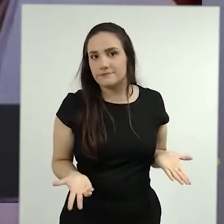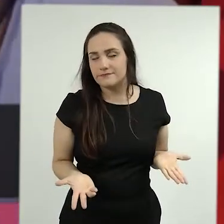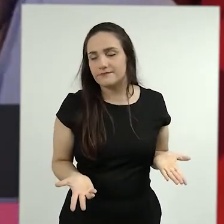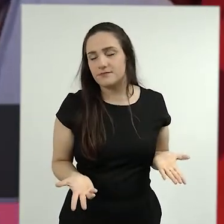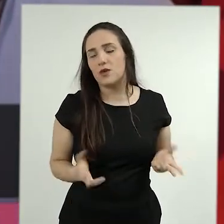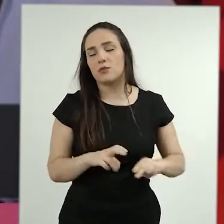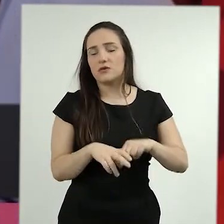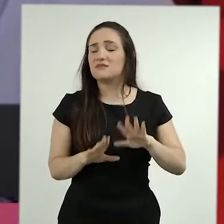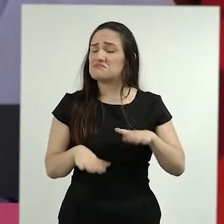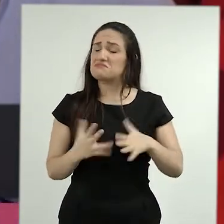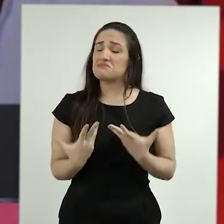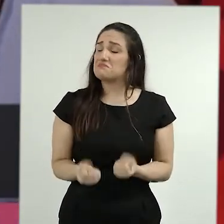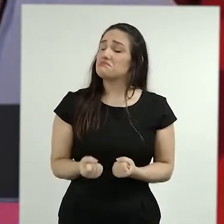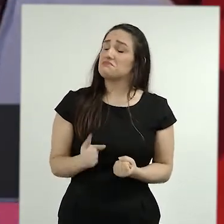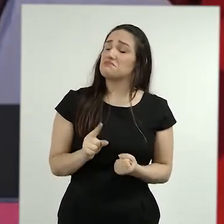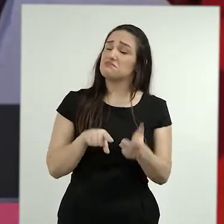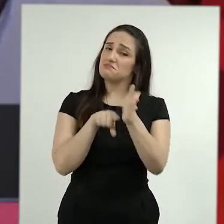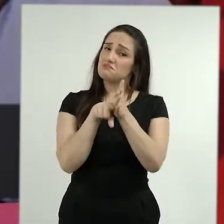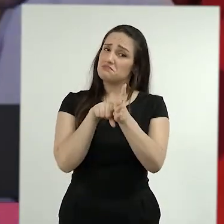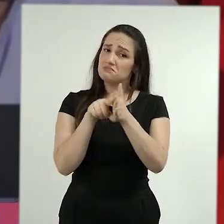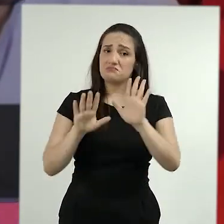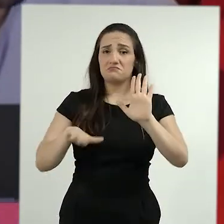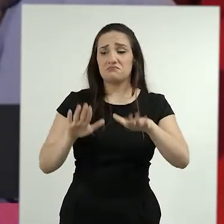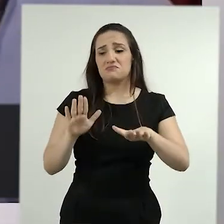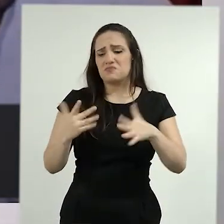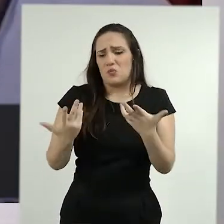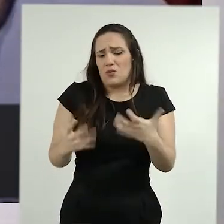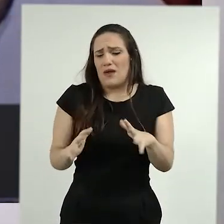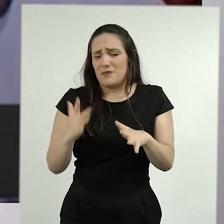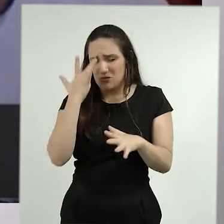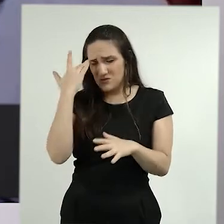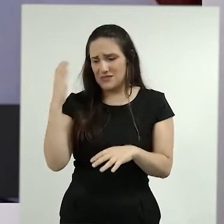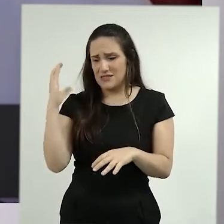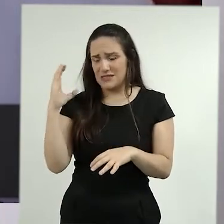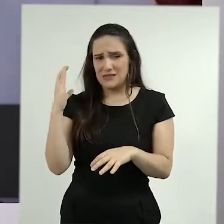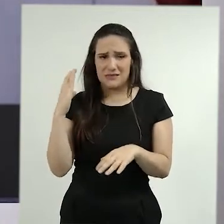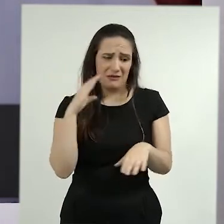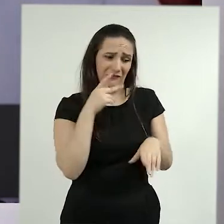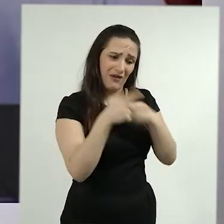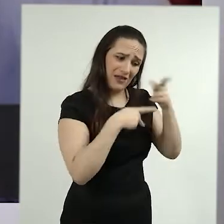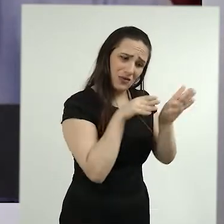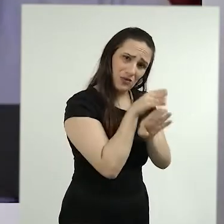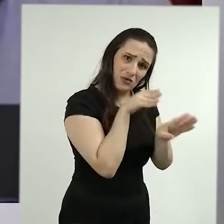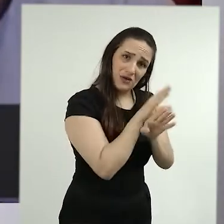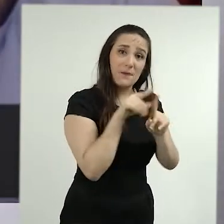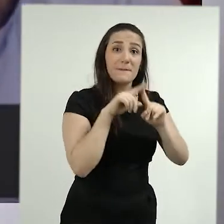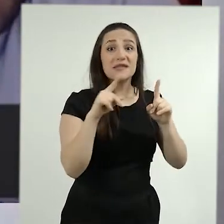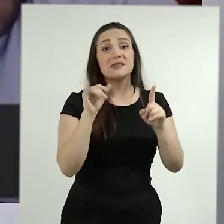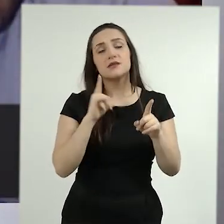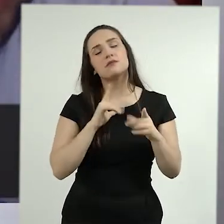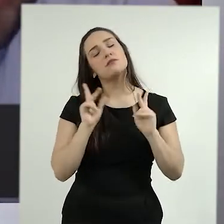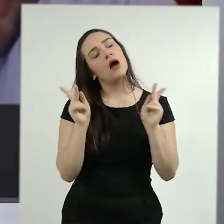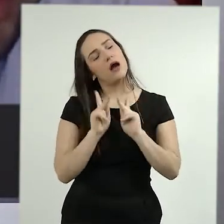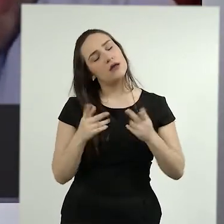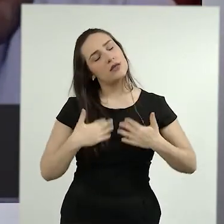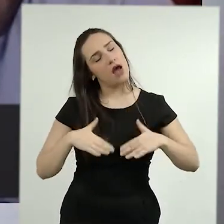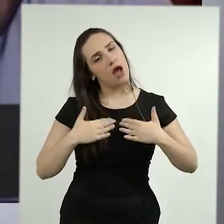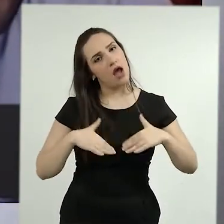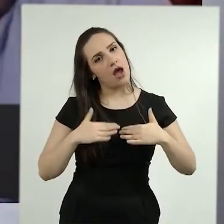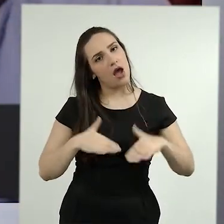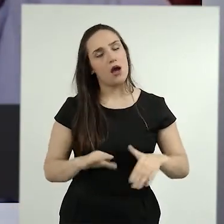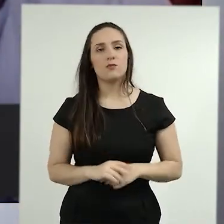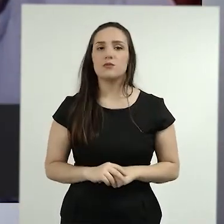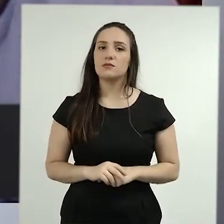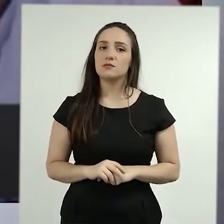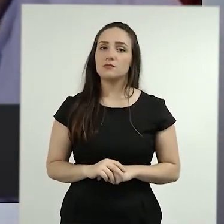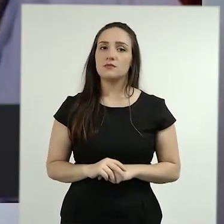muitos proprietários não querem a presença de pesquisador, não querem ninguém relacionado ao meio ambiente. Por outro lado, nós trabalhamos na fazenda Baía das Pedras, que é uma